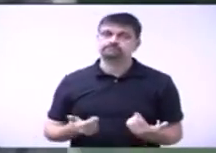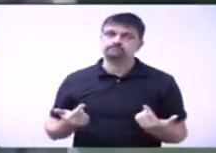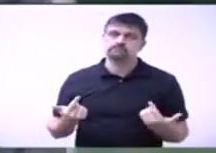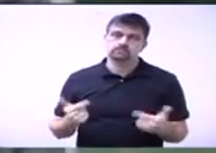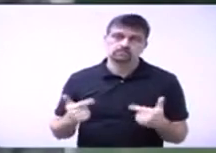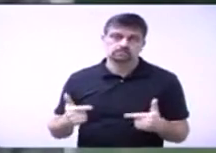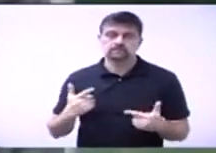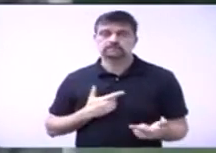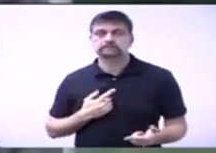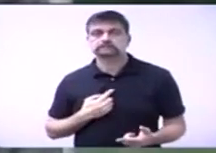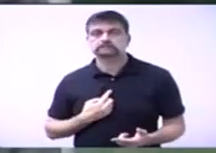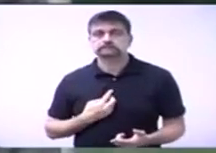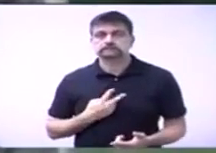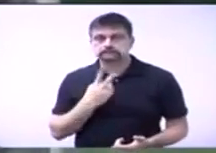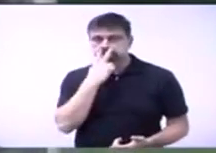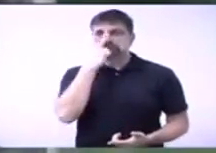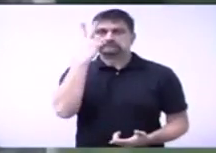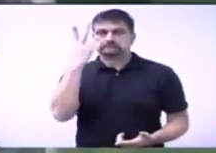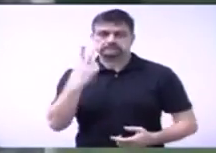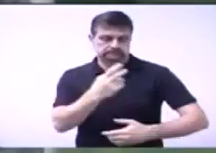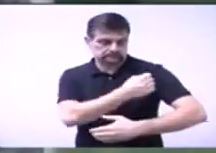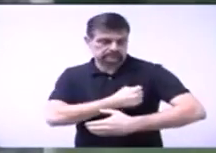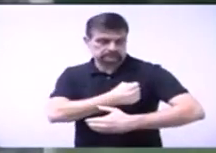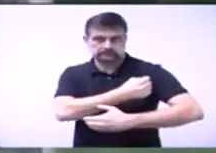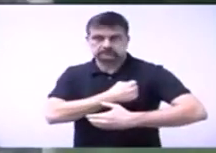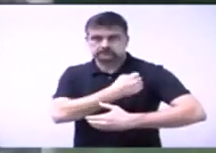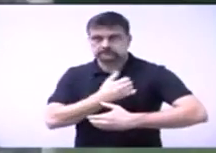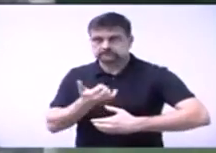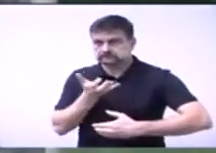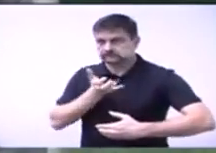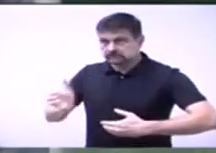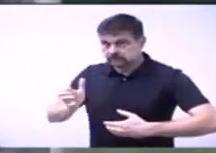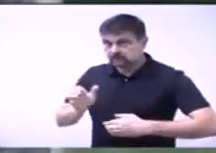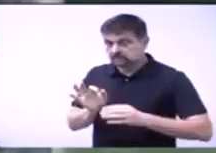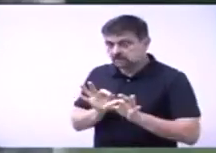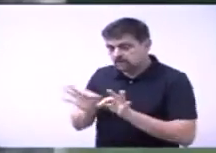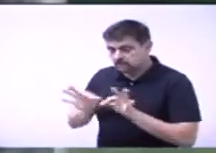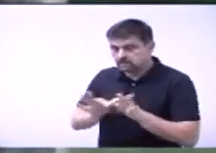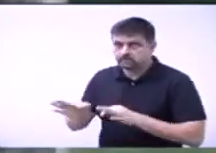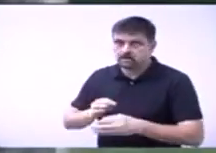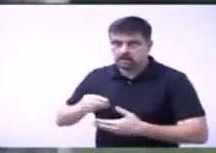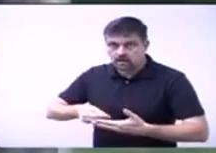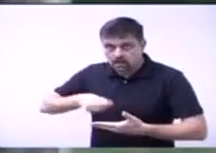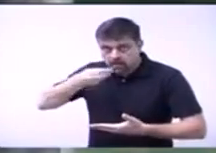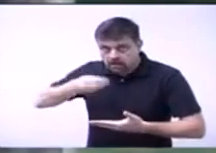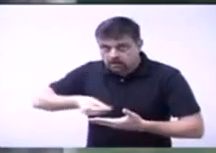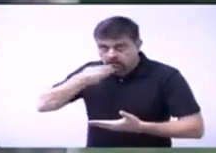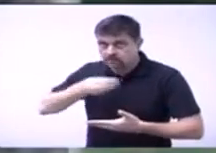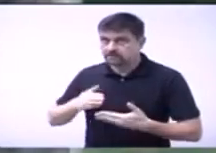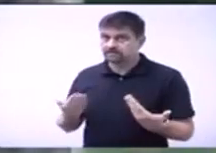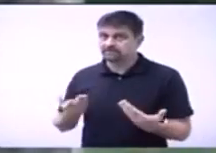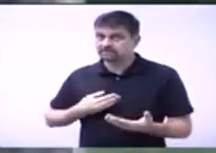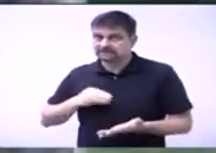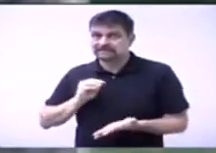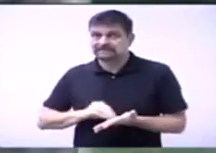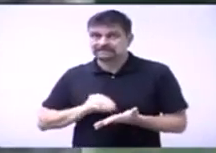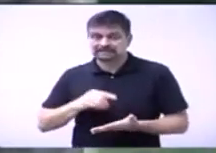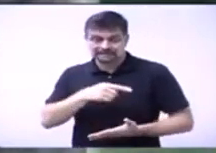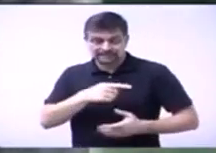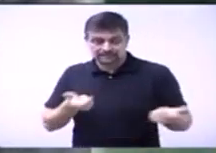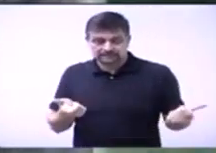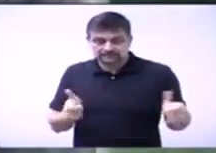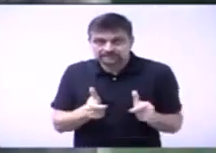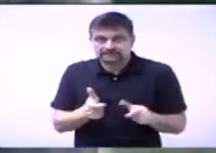uma má vontade dos cozinheiros em cozinhar para os professores. É que há uma deficiência no quadro, né,